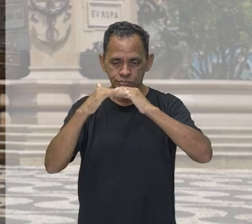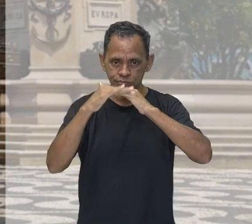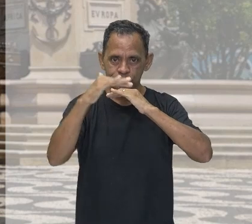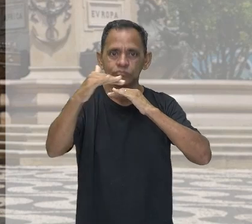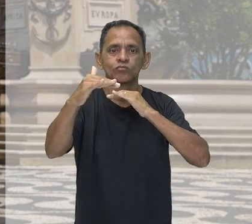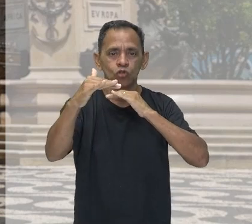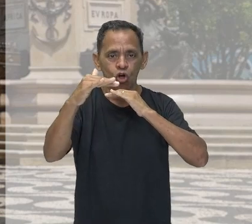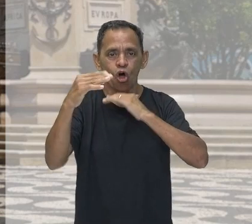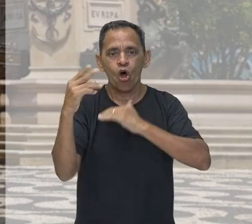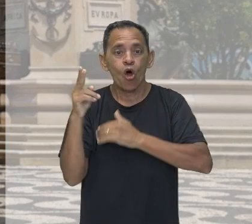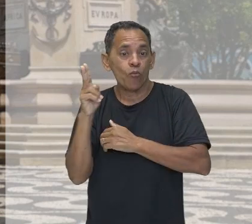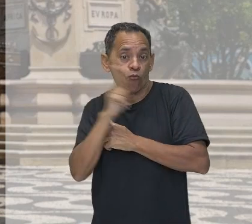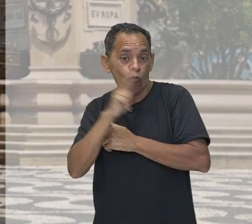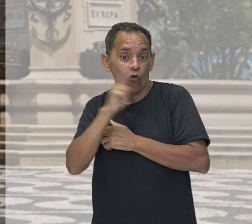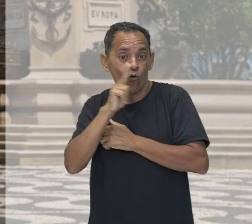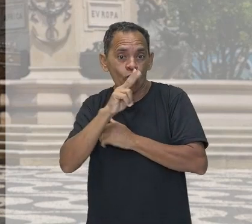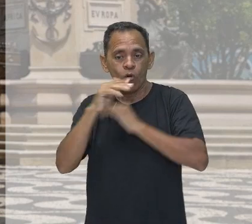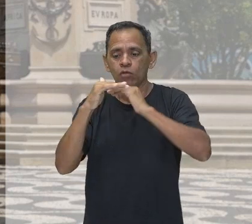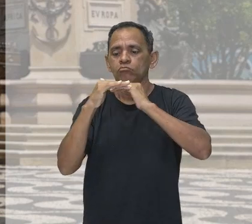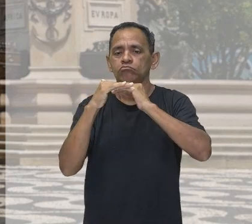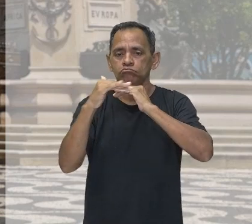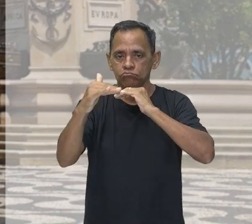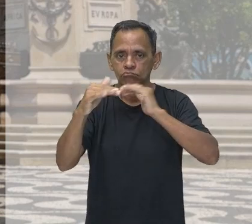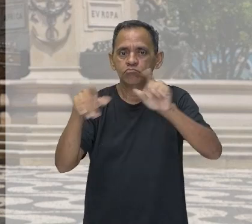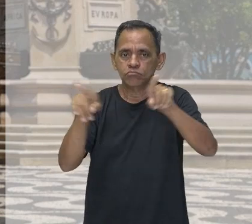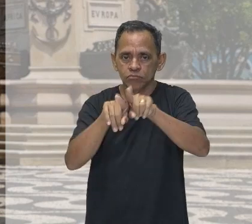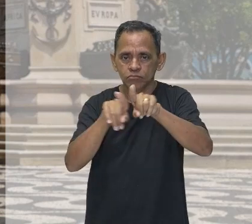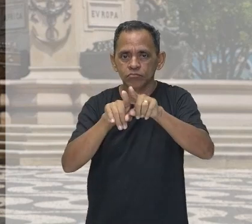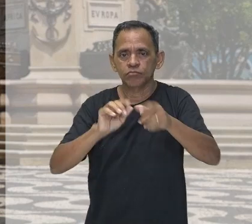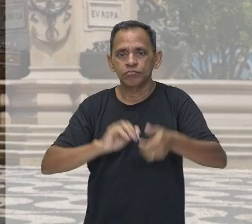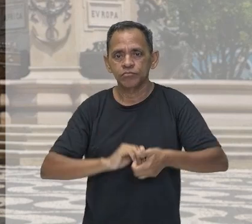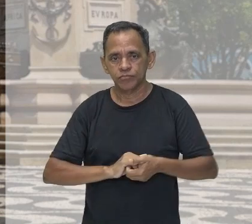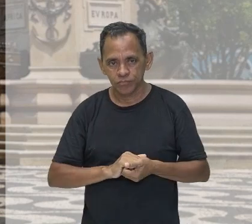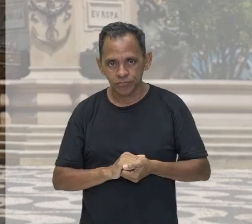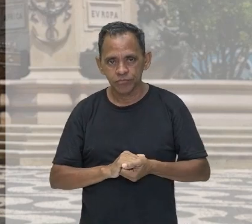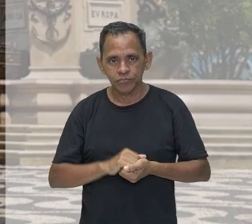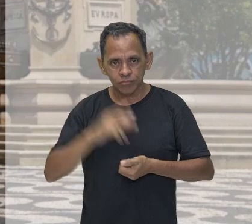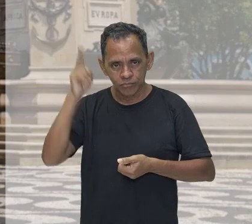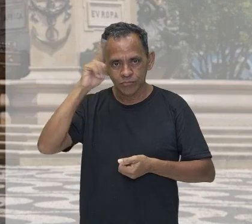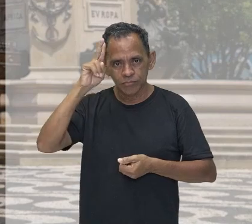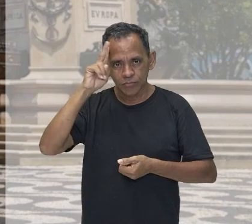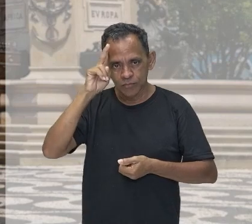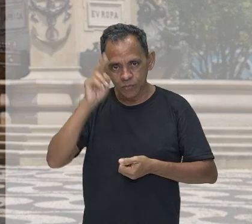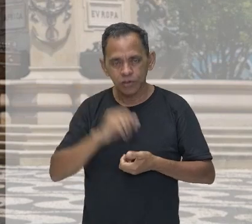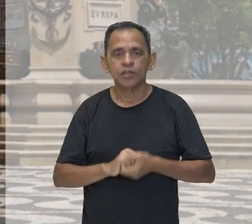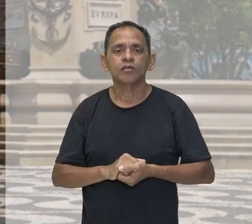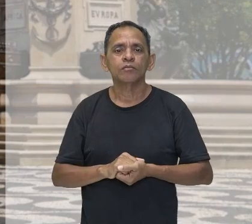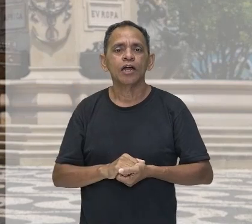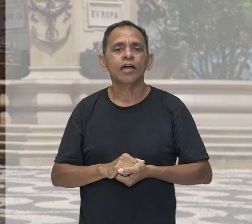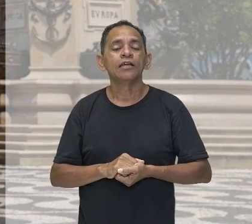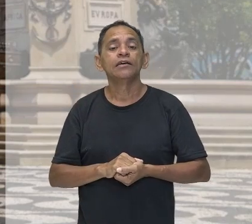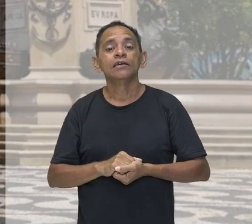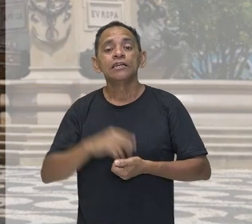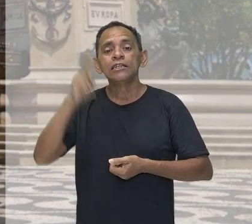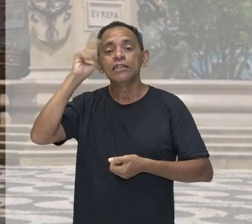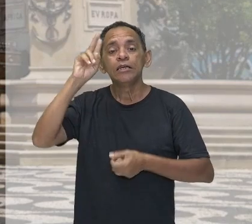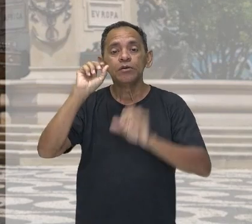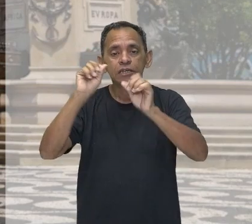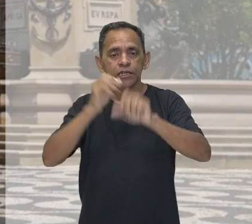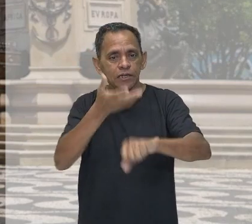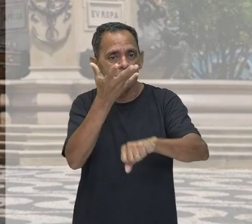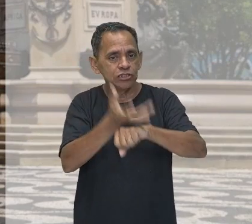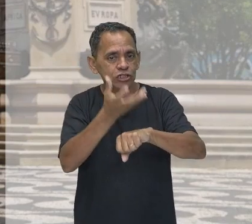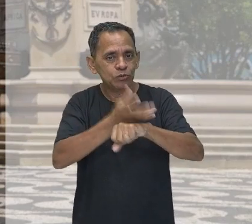constante. E quando fala velocidade constante, nos remete à matemática. E hoje nós temos um